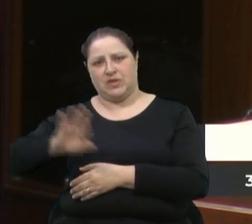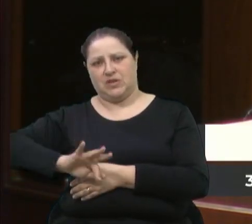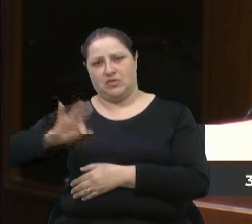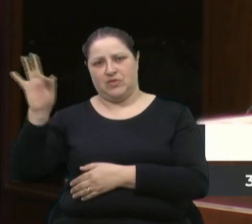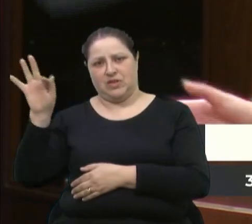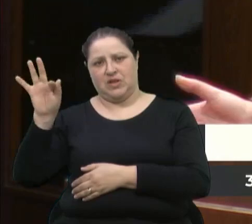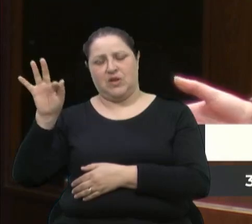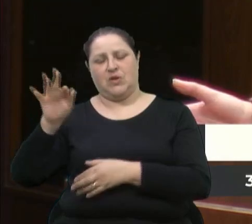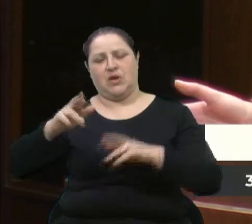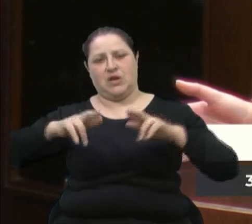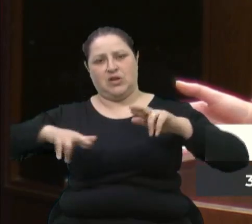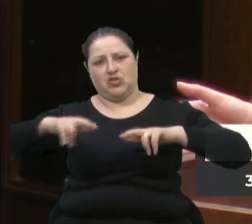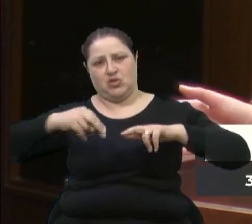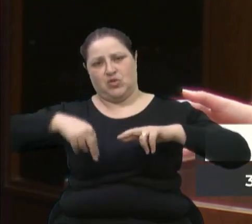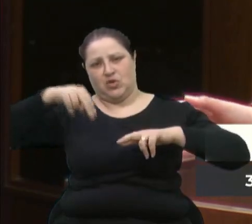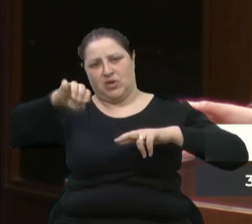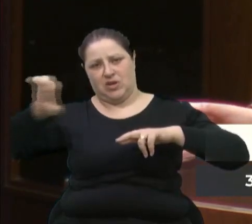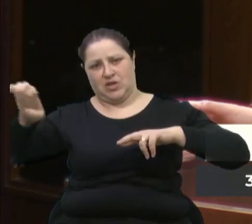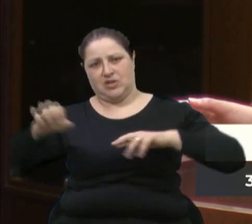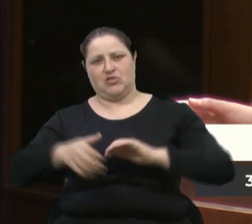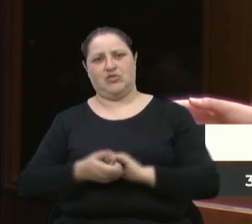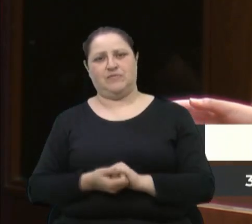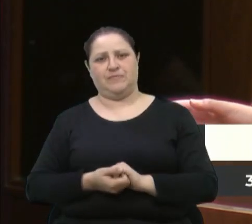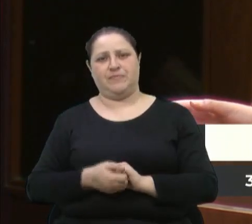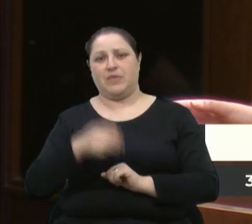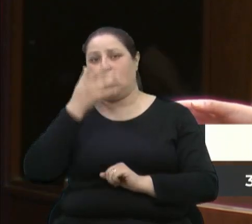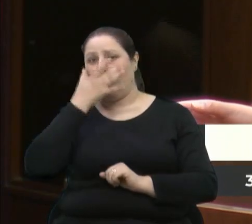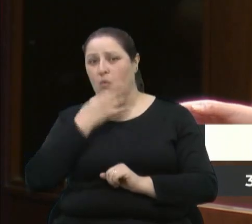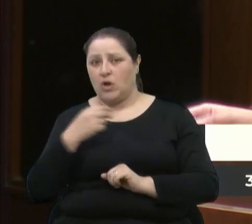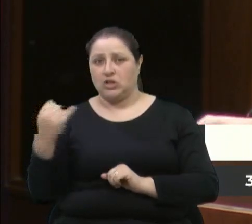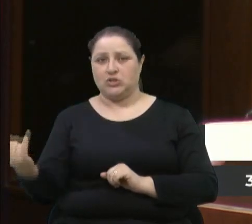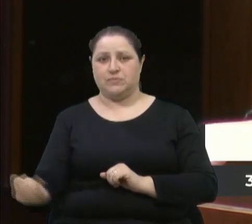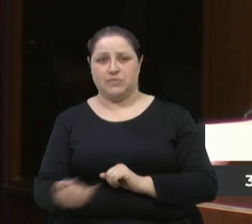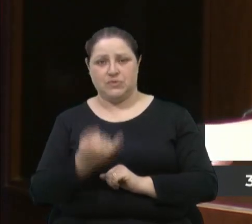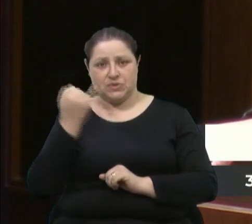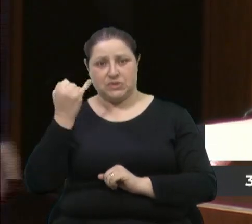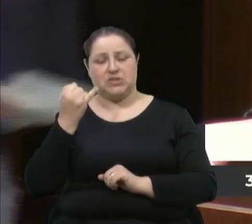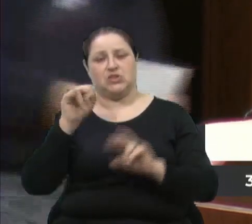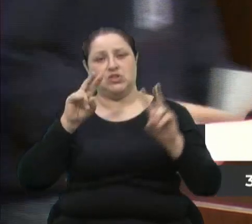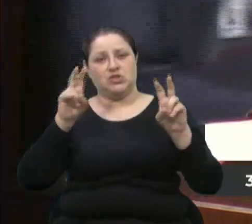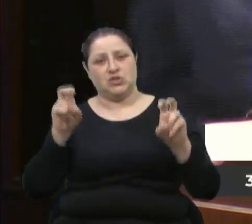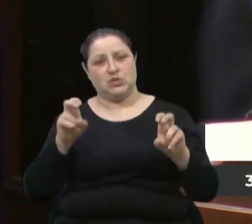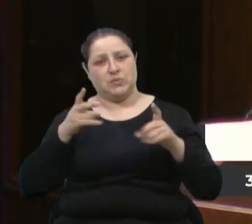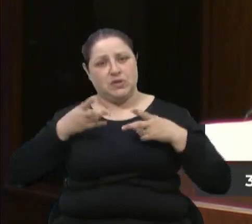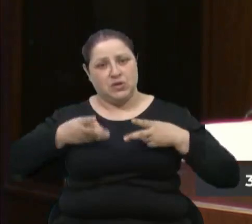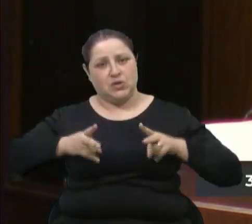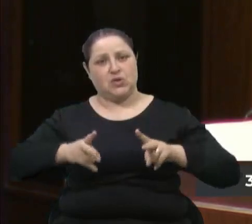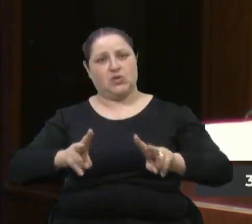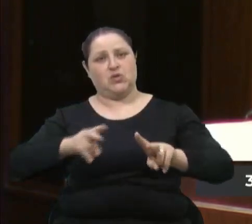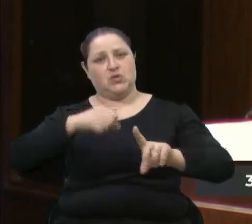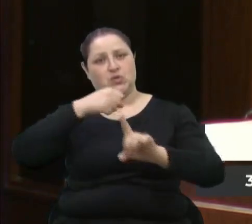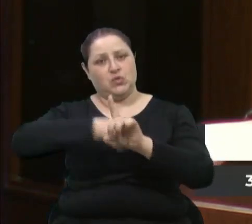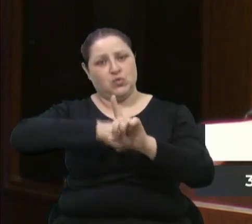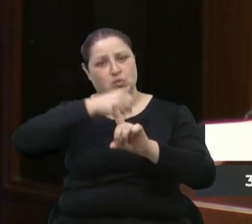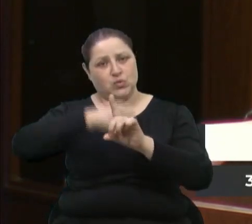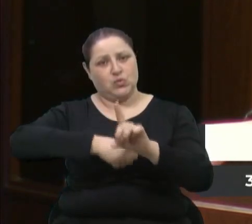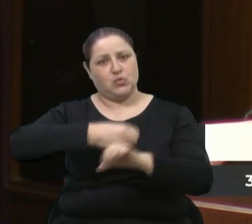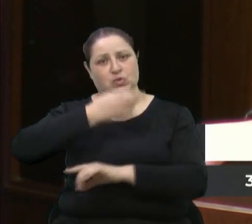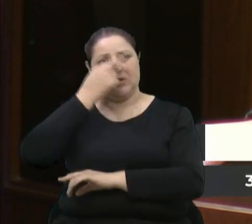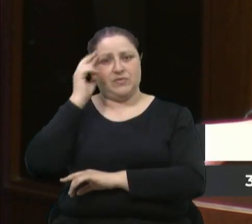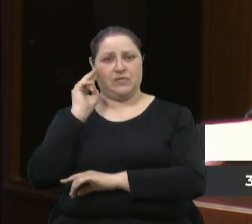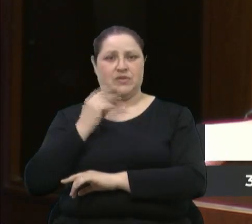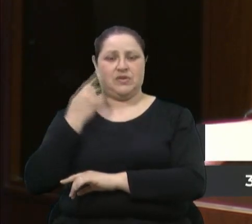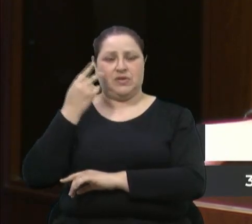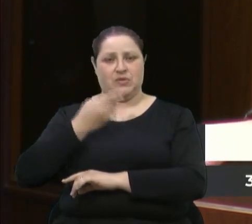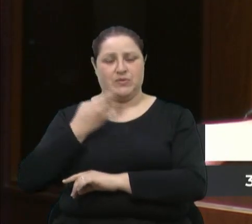da região Nordeste. Eu acho muito importante essa questão da continuidade da luta, vereador Rafael